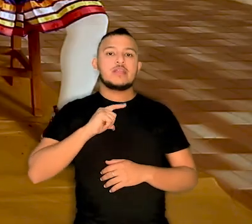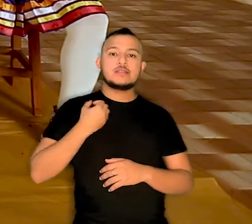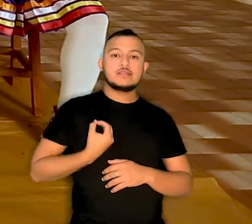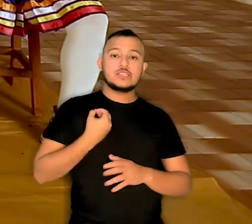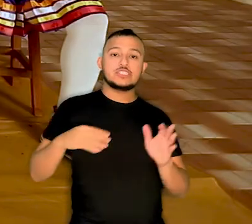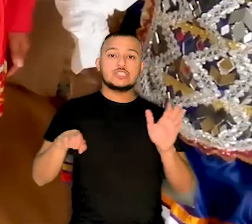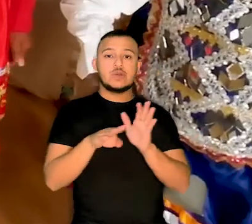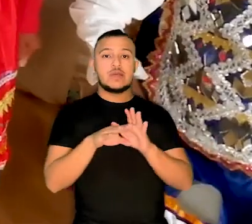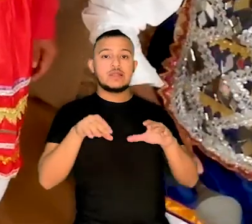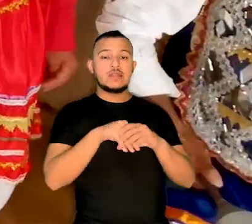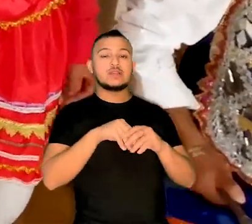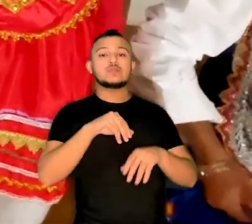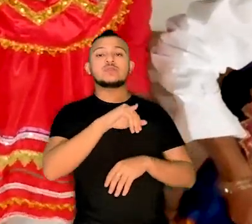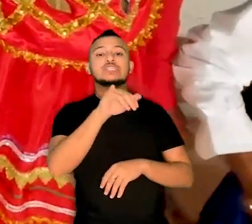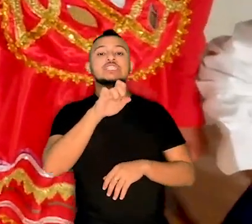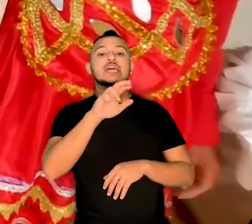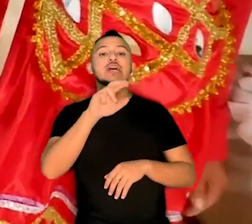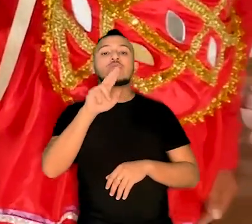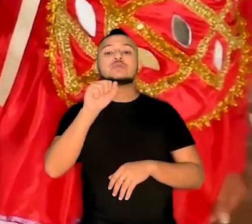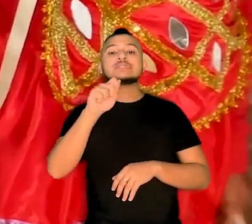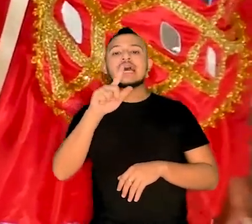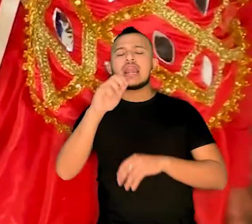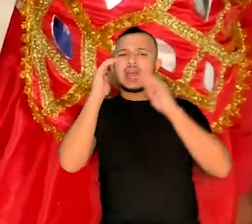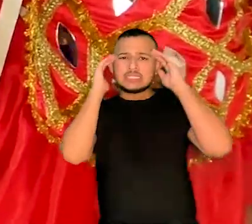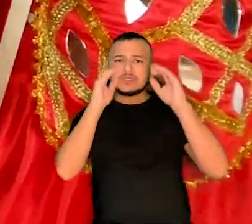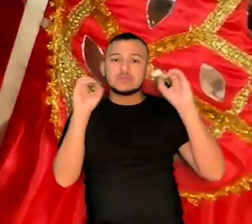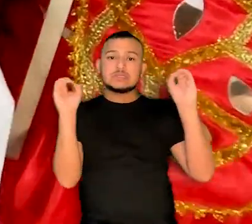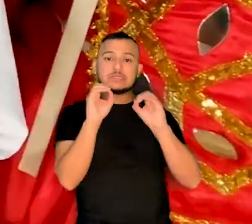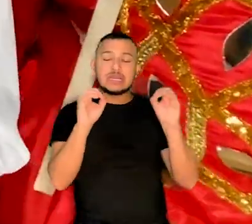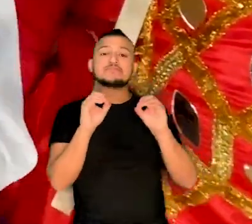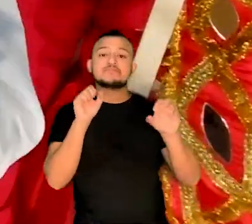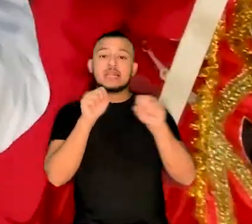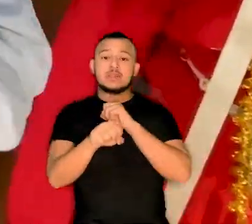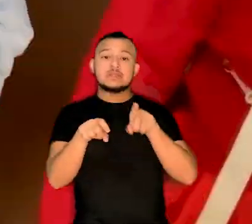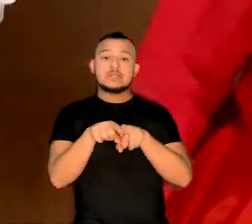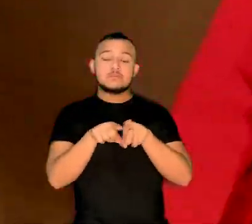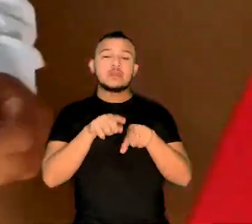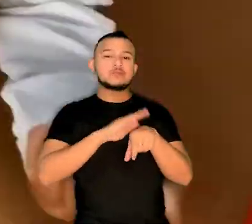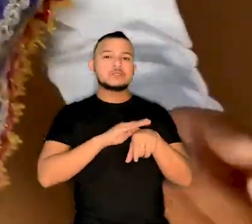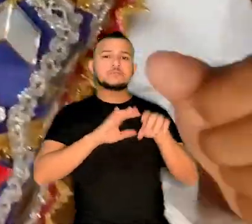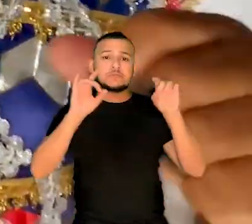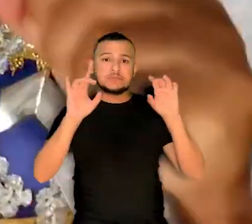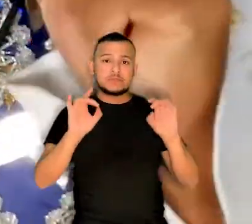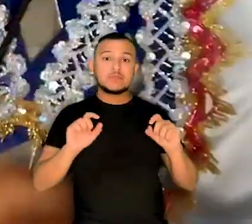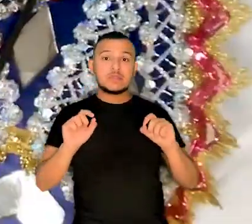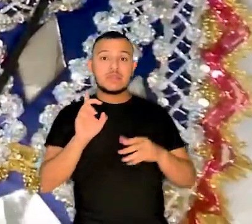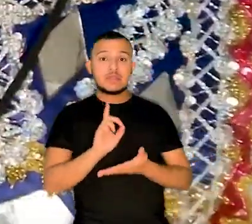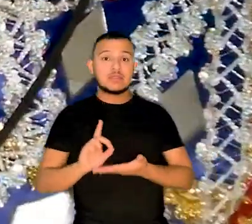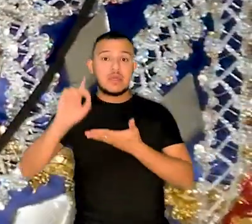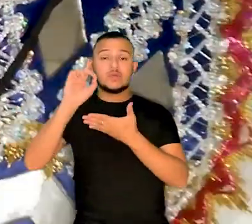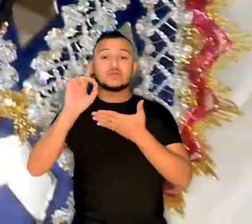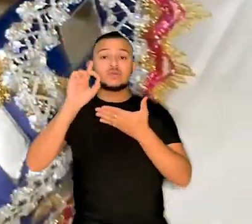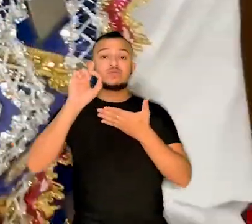quem chegou dentro de Jerusalém, não respeitando ninguém, até apóstolo matou. No tempo sagrado achou base porque Deus foi